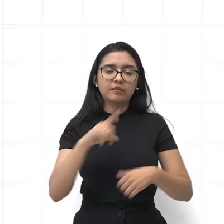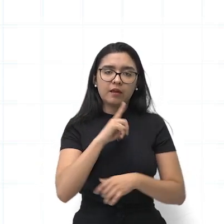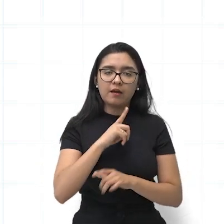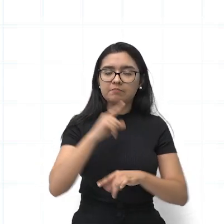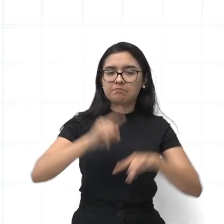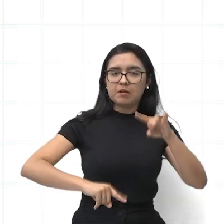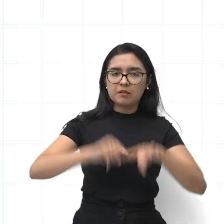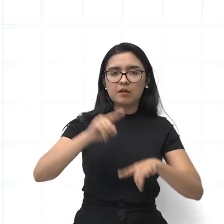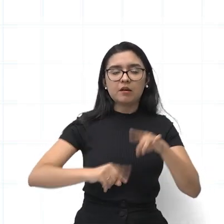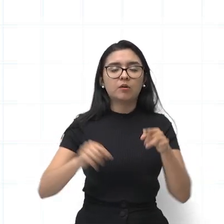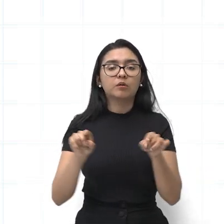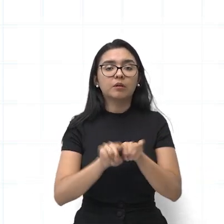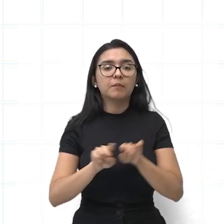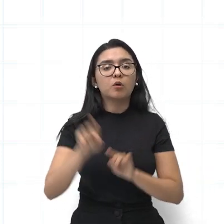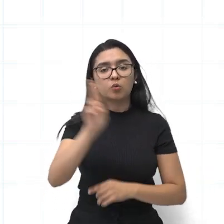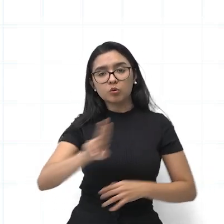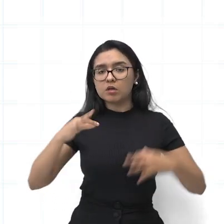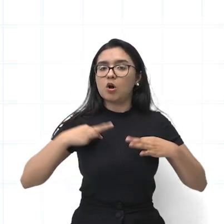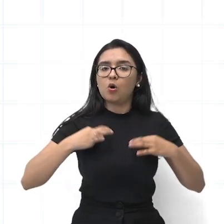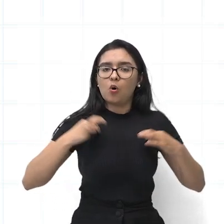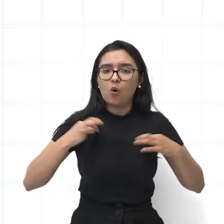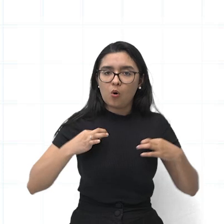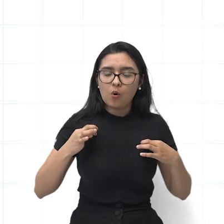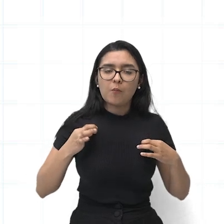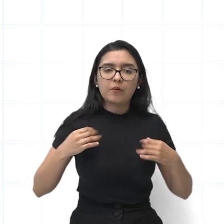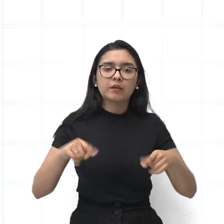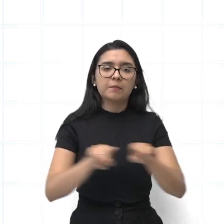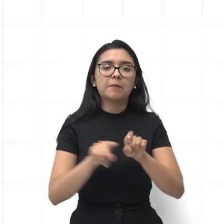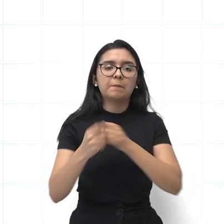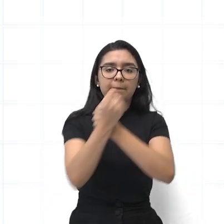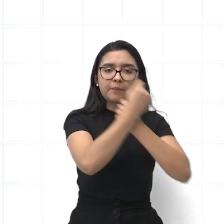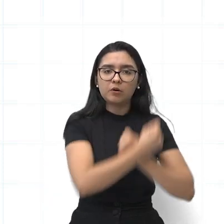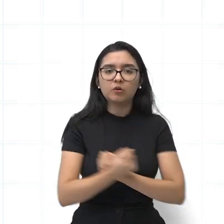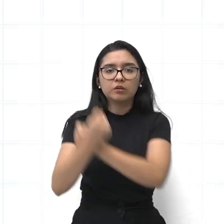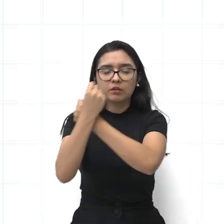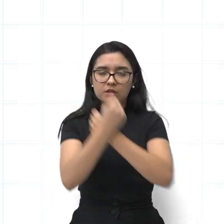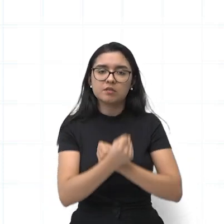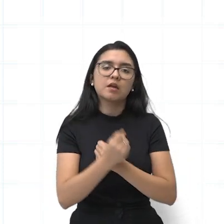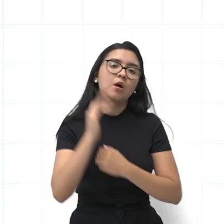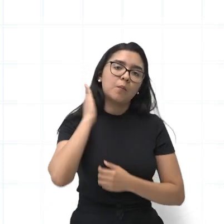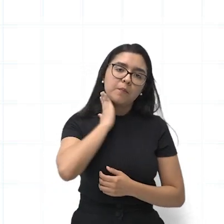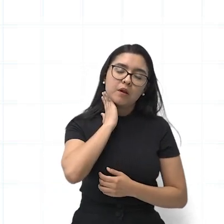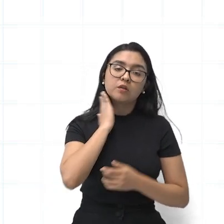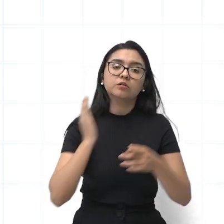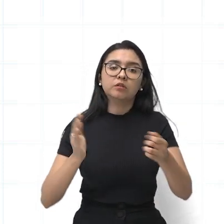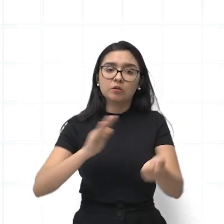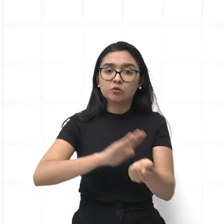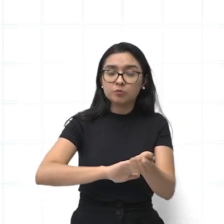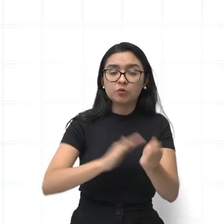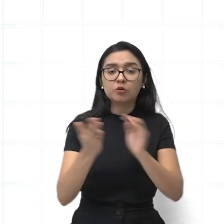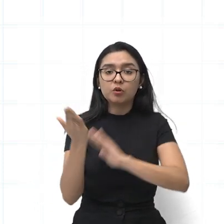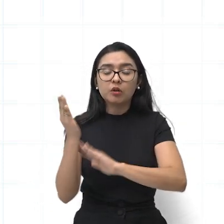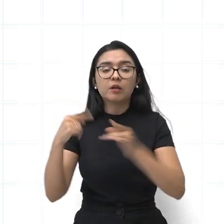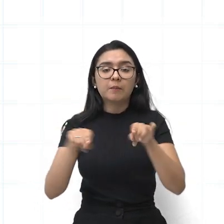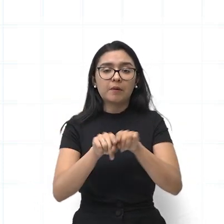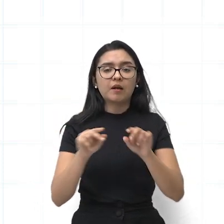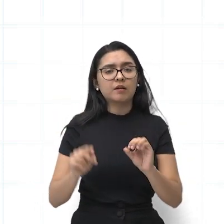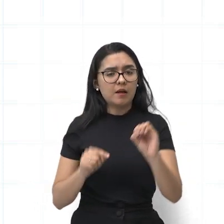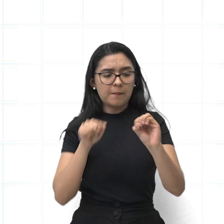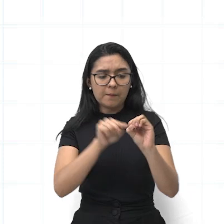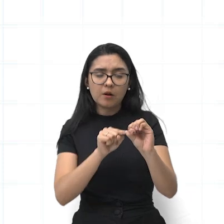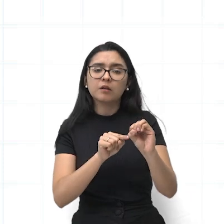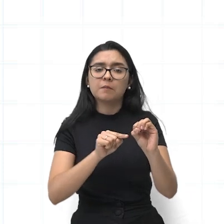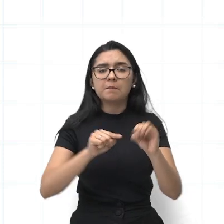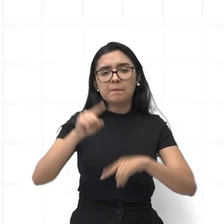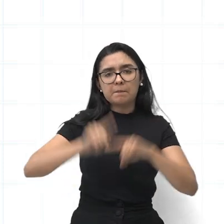equipamentos, geralmente utilizar roupas que consigam proteger os punhos, o pescoço, isso porque ainda que as bolinhas sejam